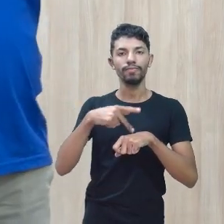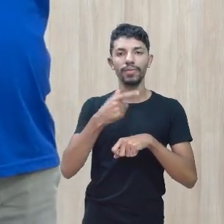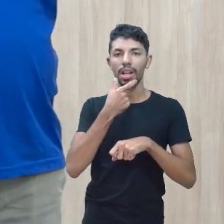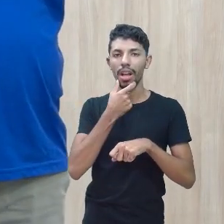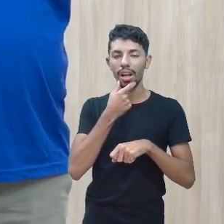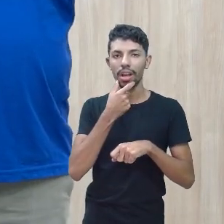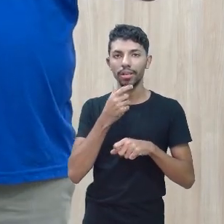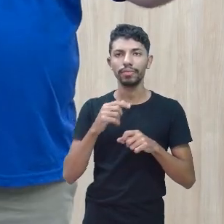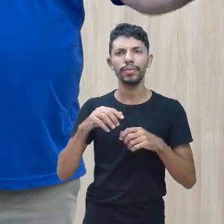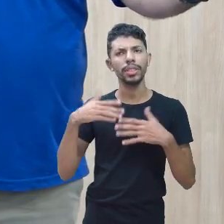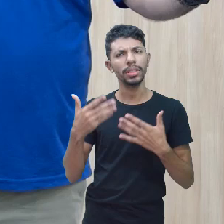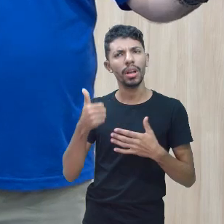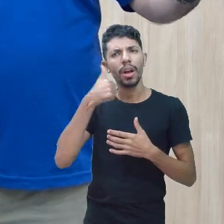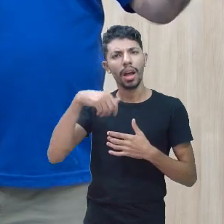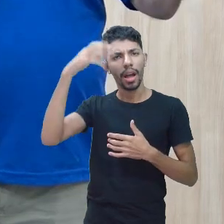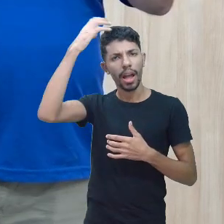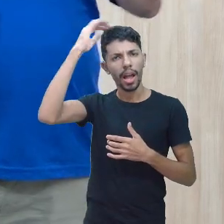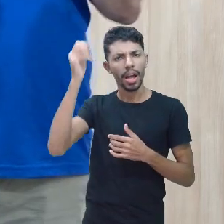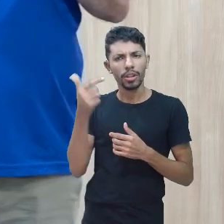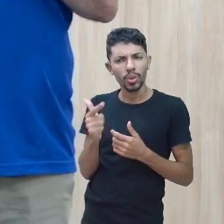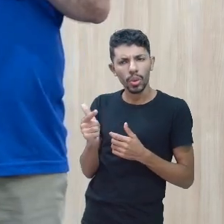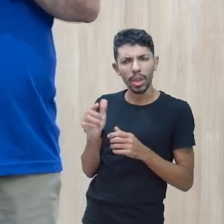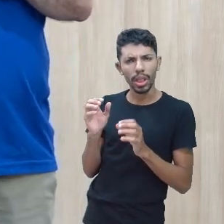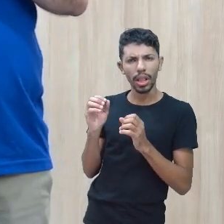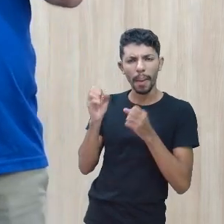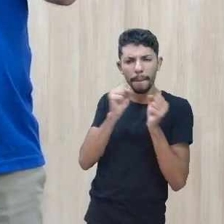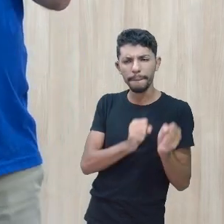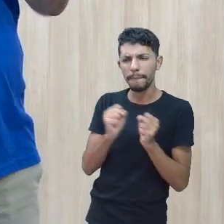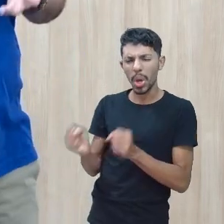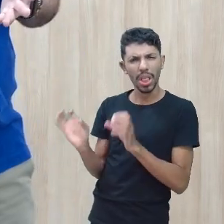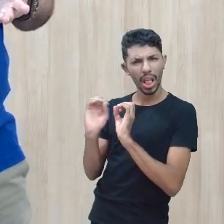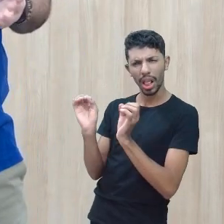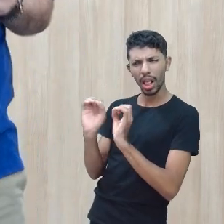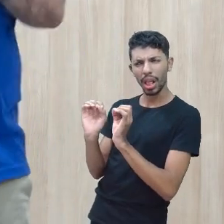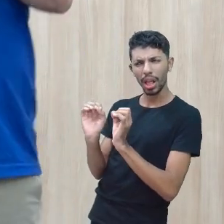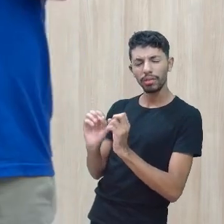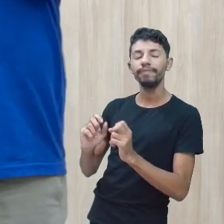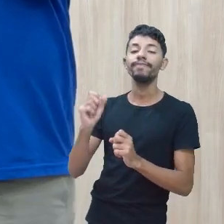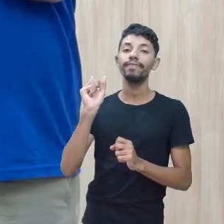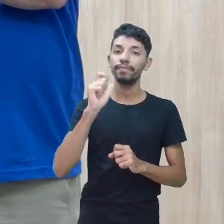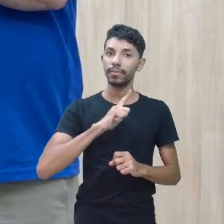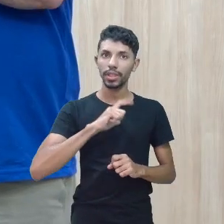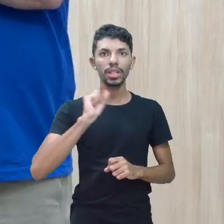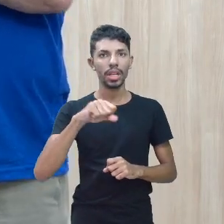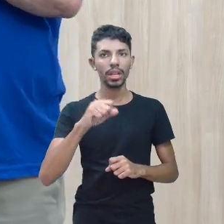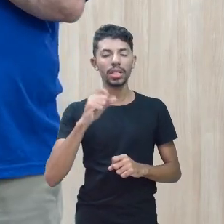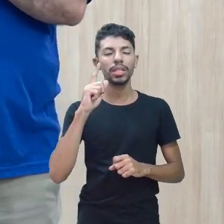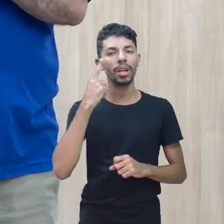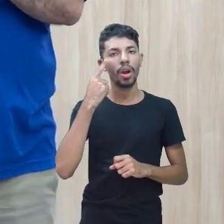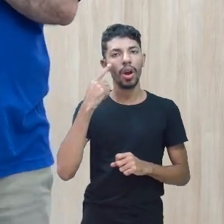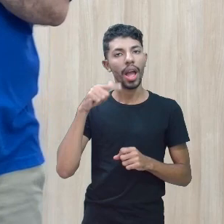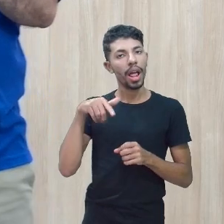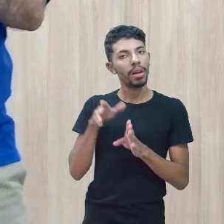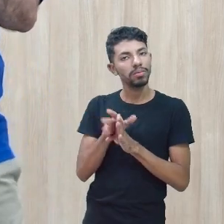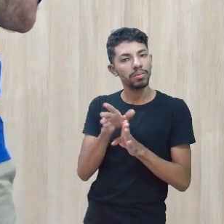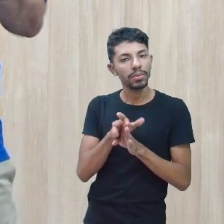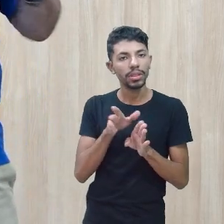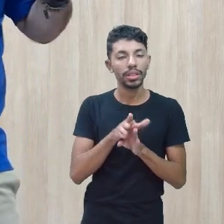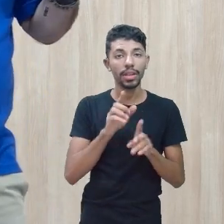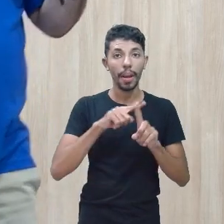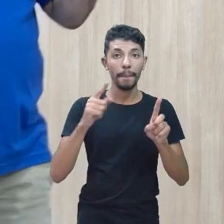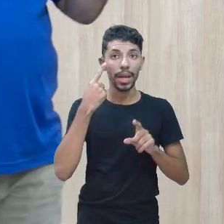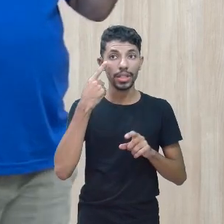tem algumas prerrogativas, mas ela faz as indicações e o primeiro-ministro, que é o chefe do